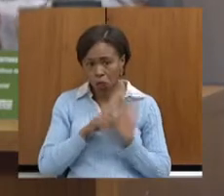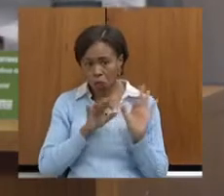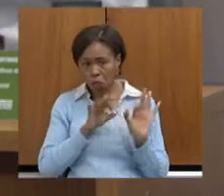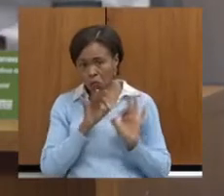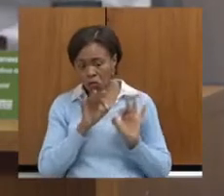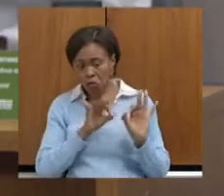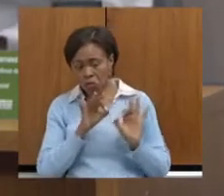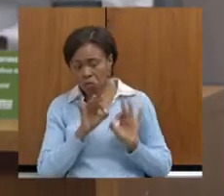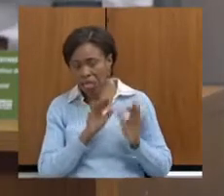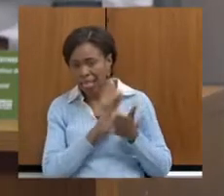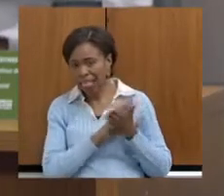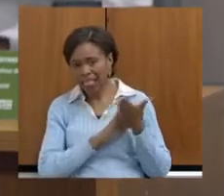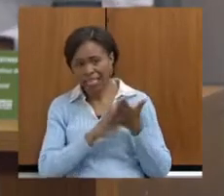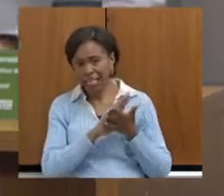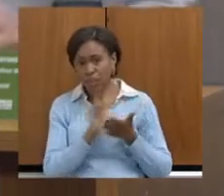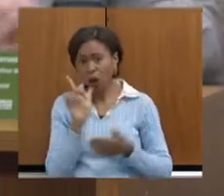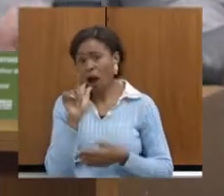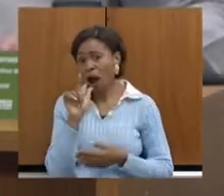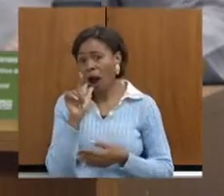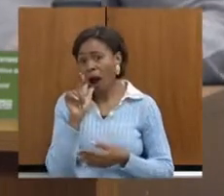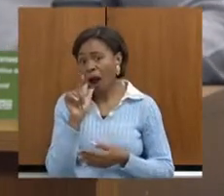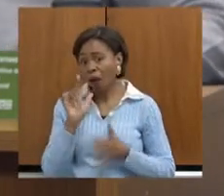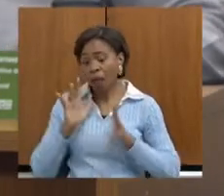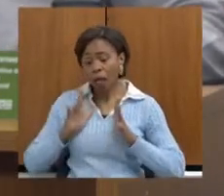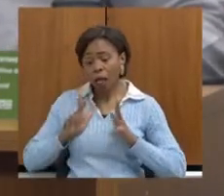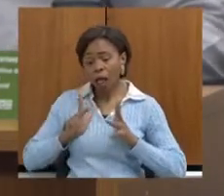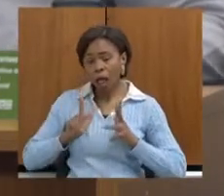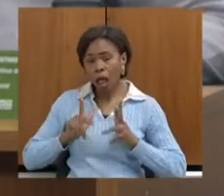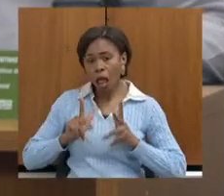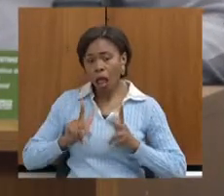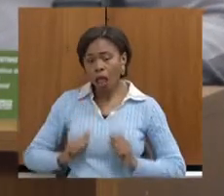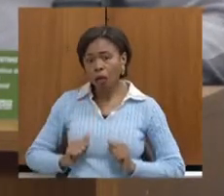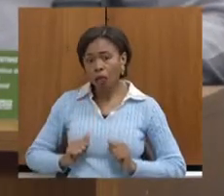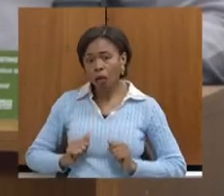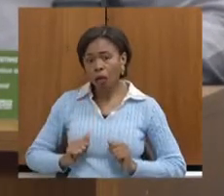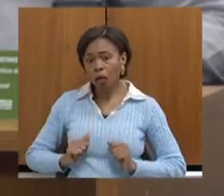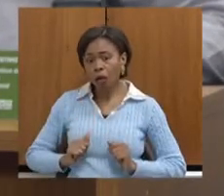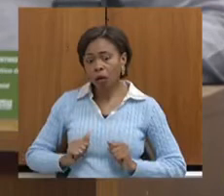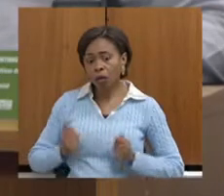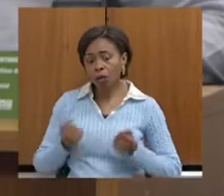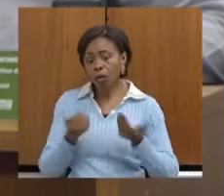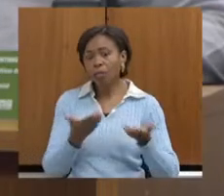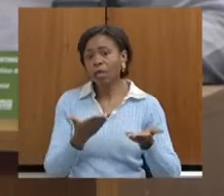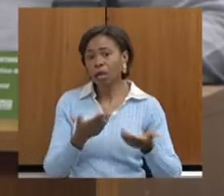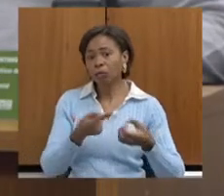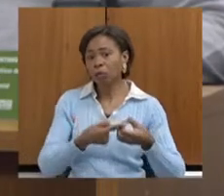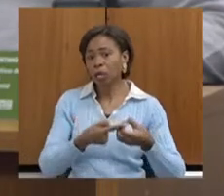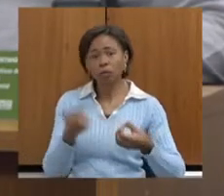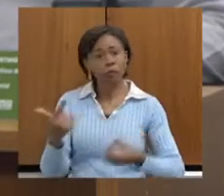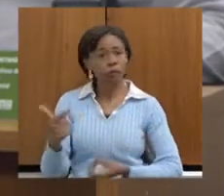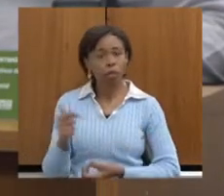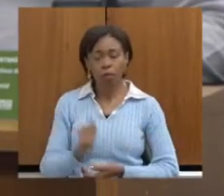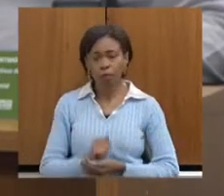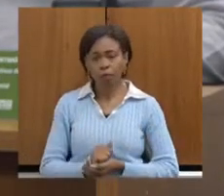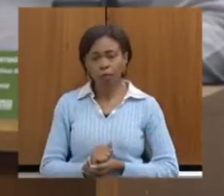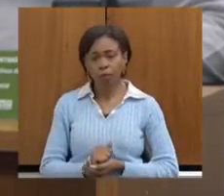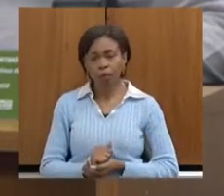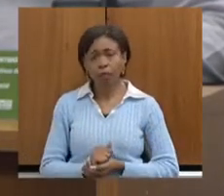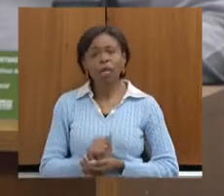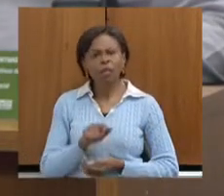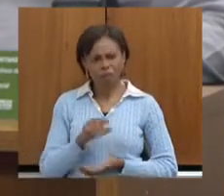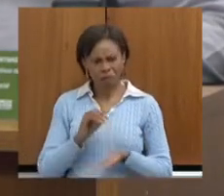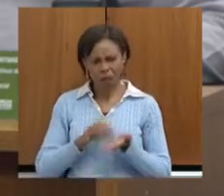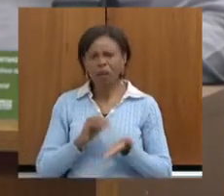de uma fonte de água segura para abastecer a cidade não só Resplendor que nós somos ipe é bem carente de água